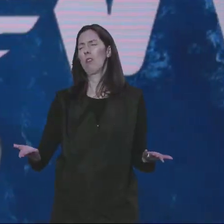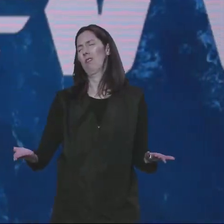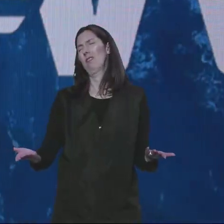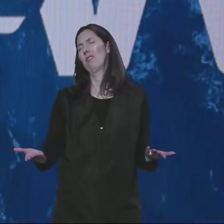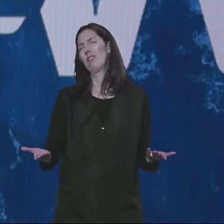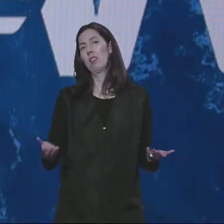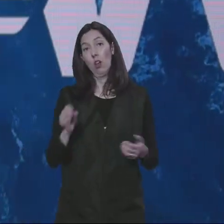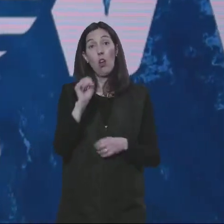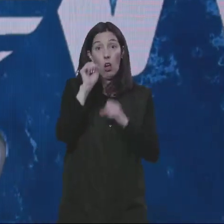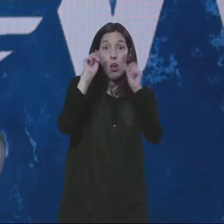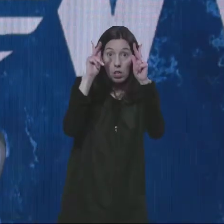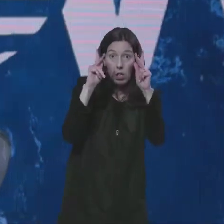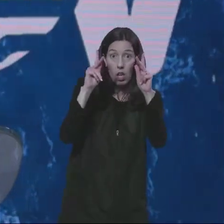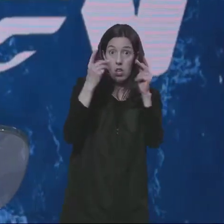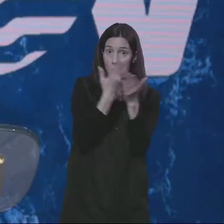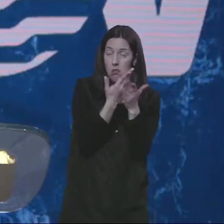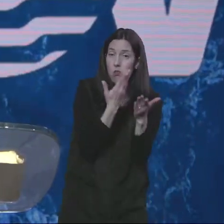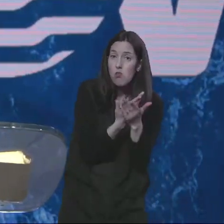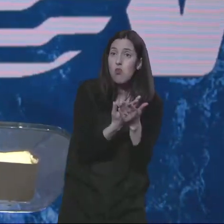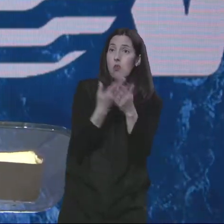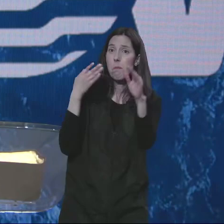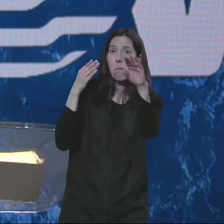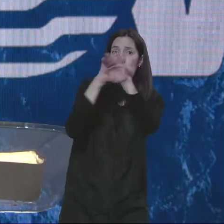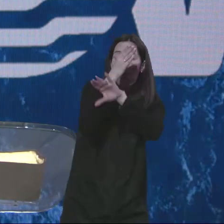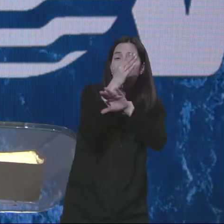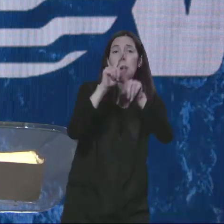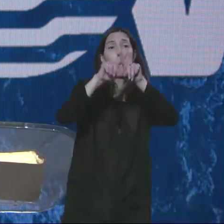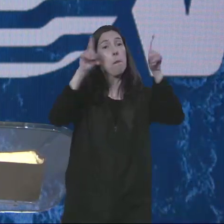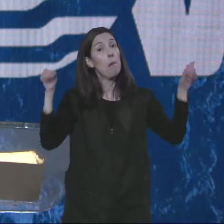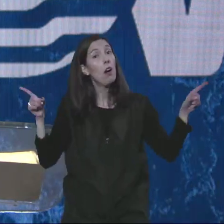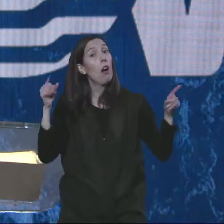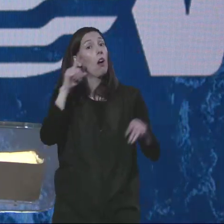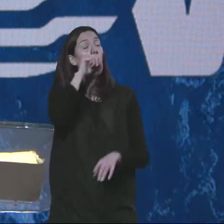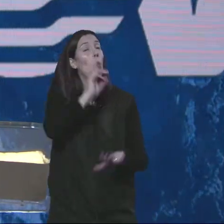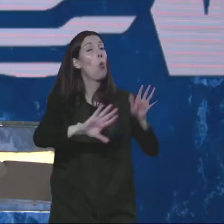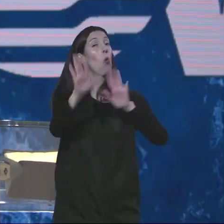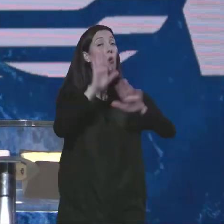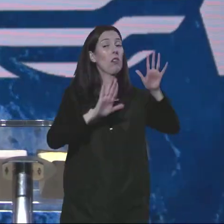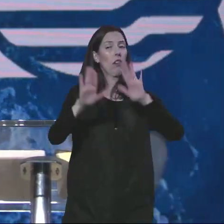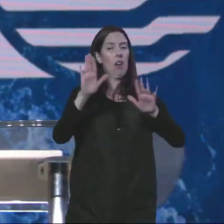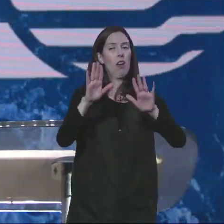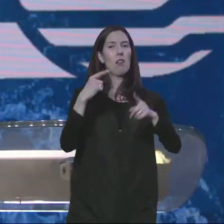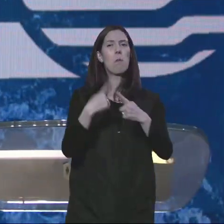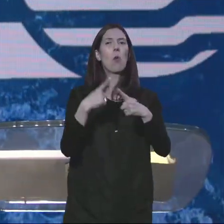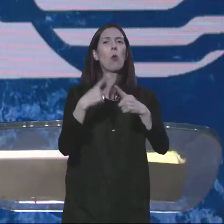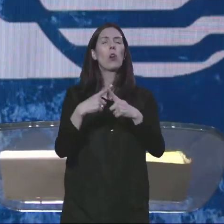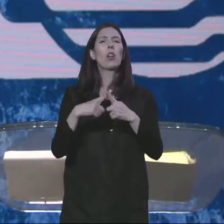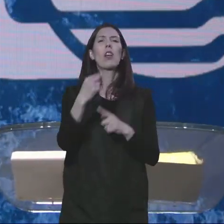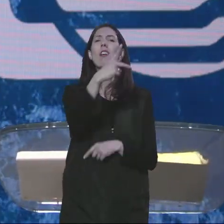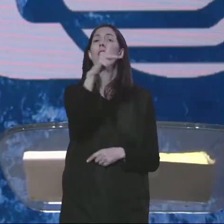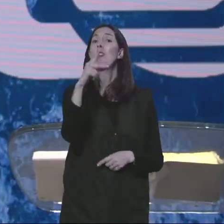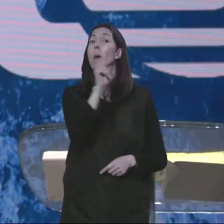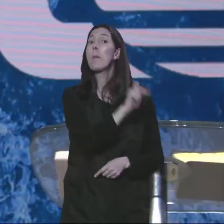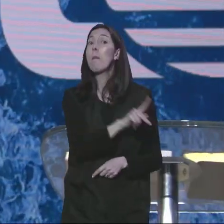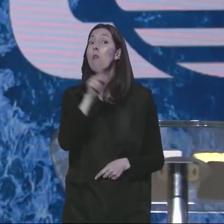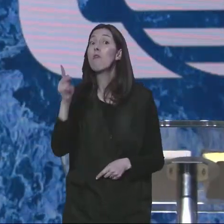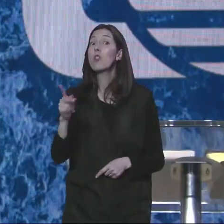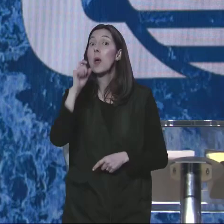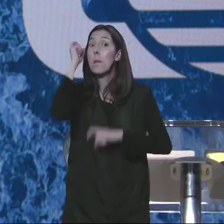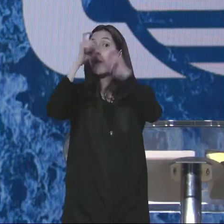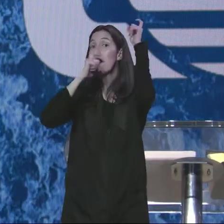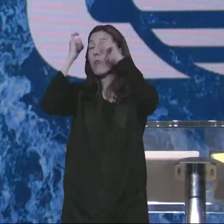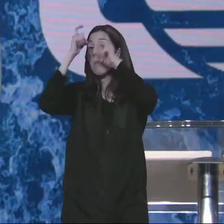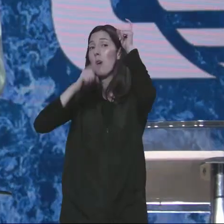Irmão, ok, estude, passe de ano, mas cuidado, porque o seu professor, ele só está